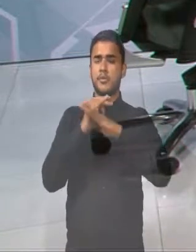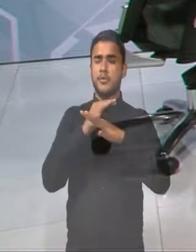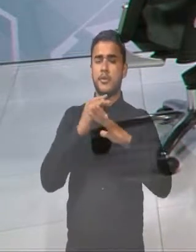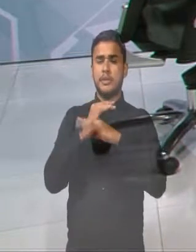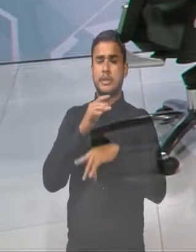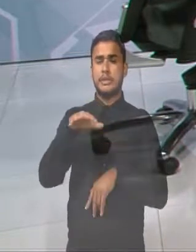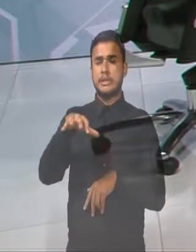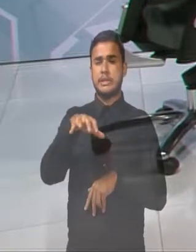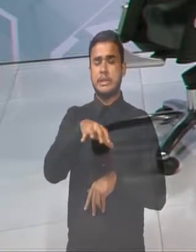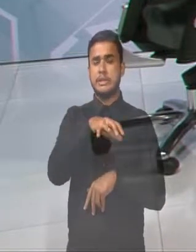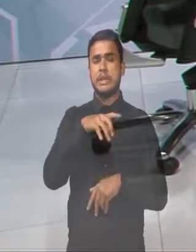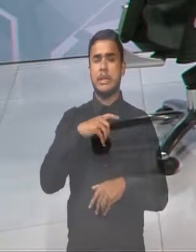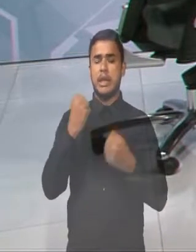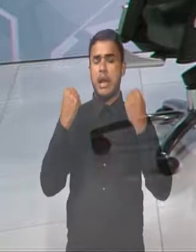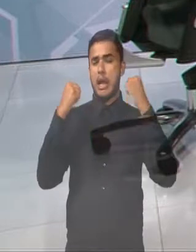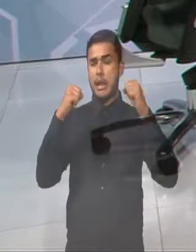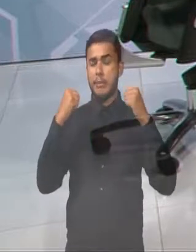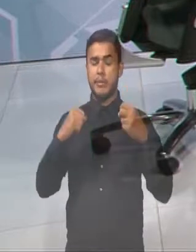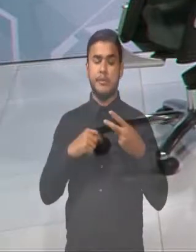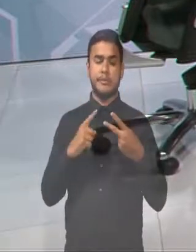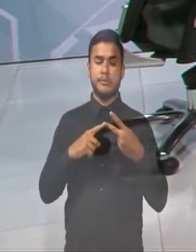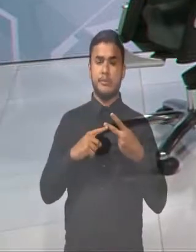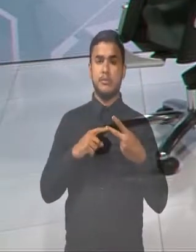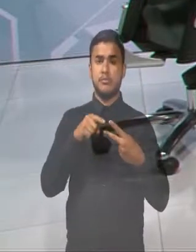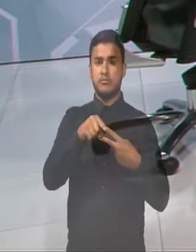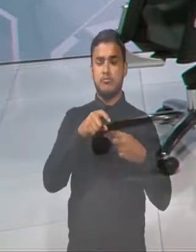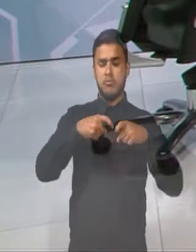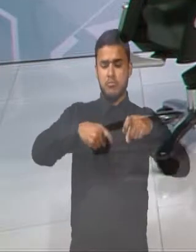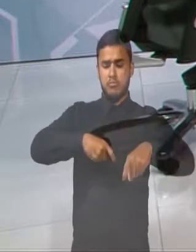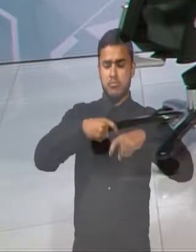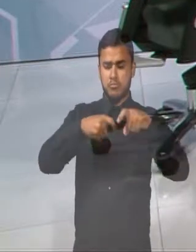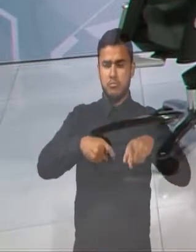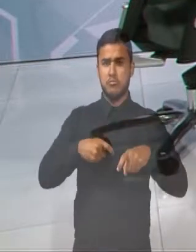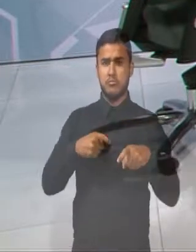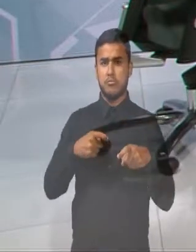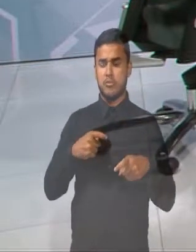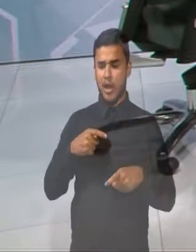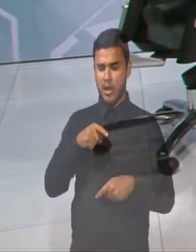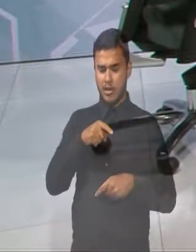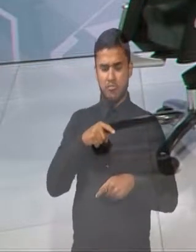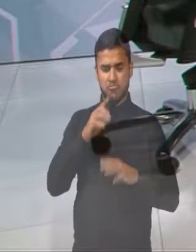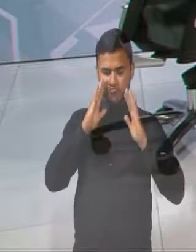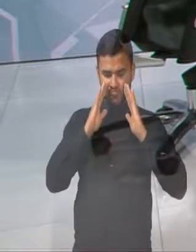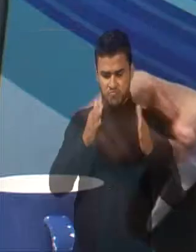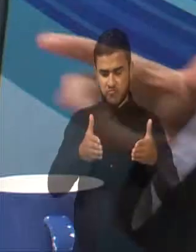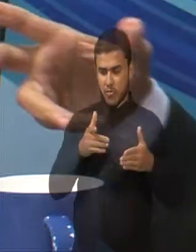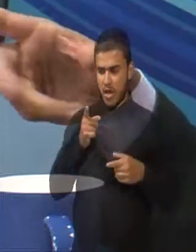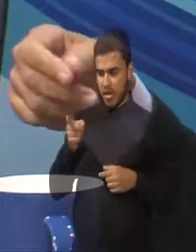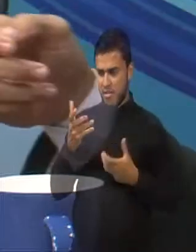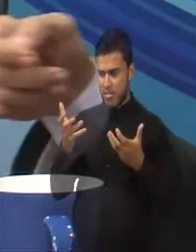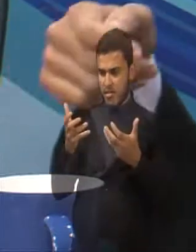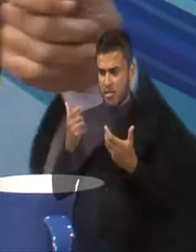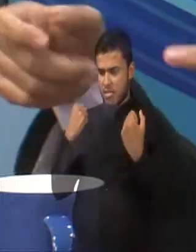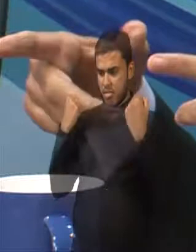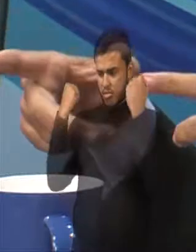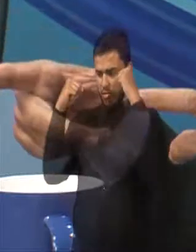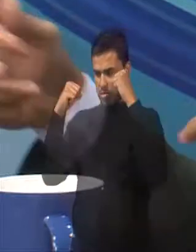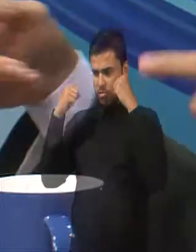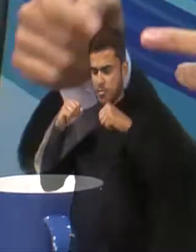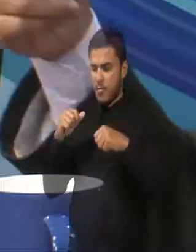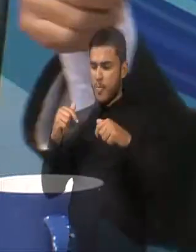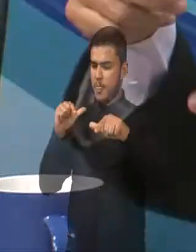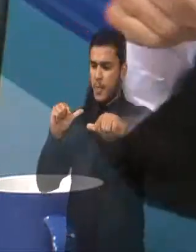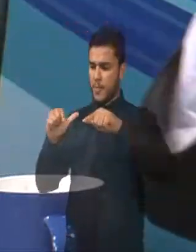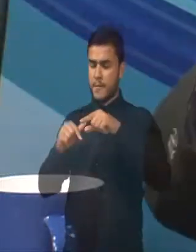ginástica e dança e não sei o quê, e aquele trabalhador de enxada não vai trabalhar nessa academia. E surgiram, na época que